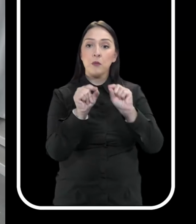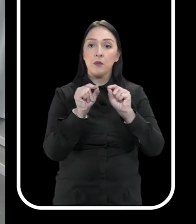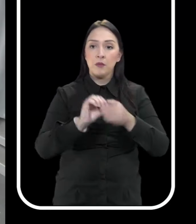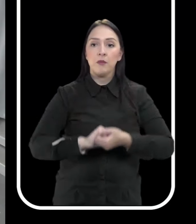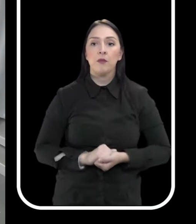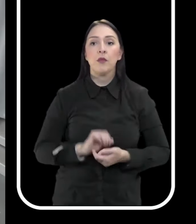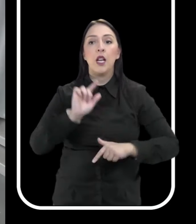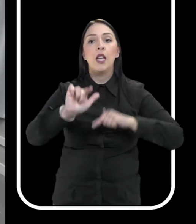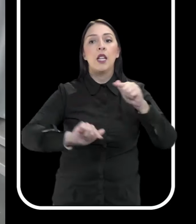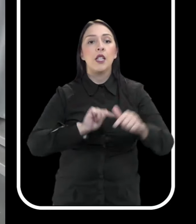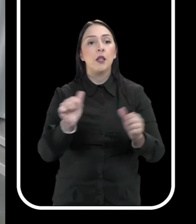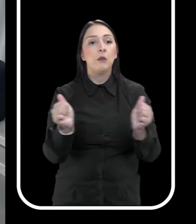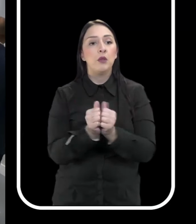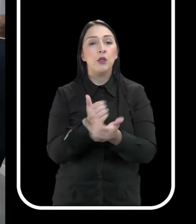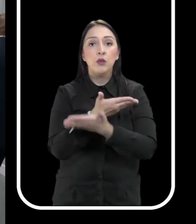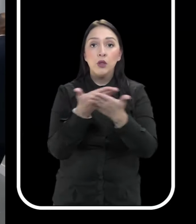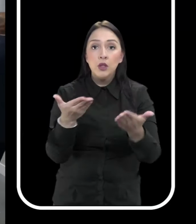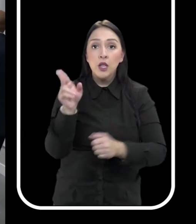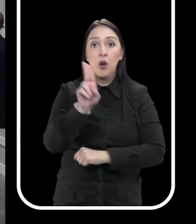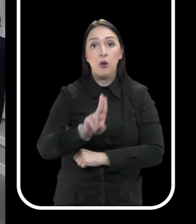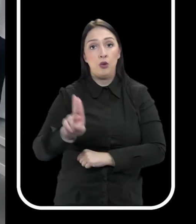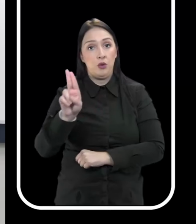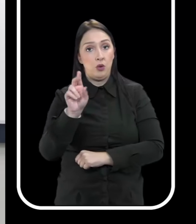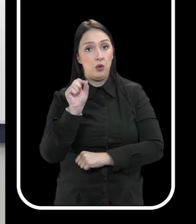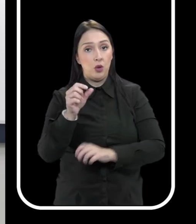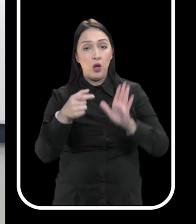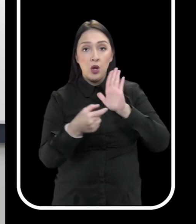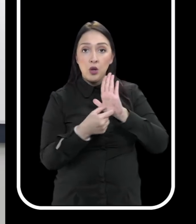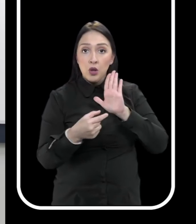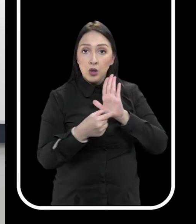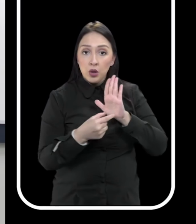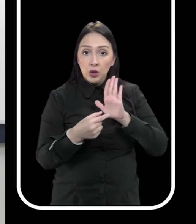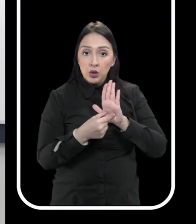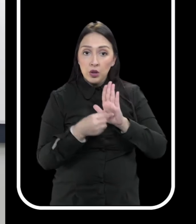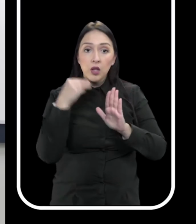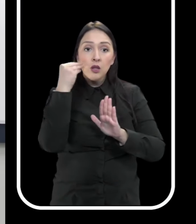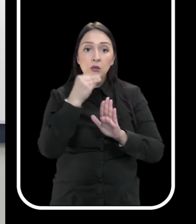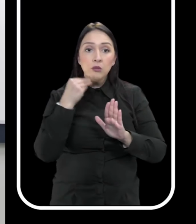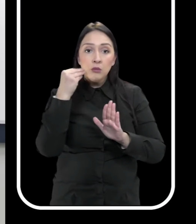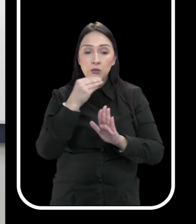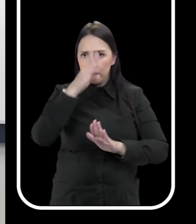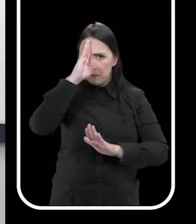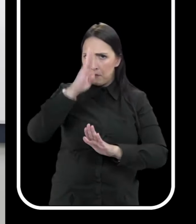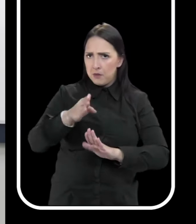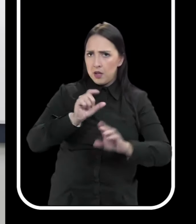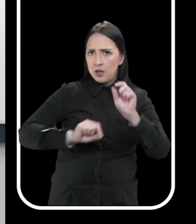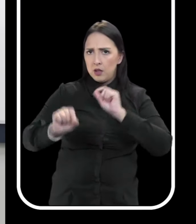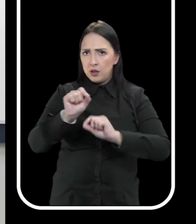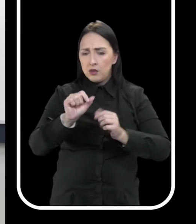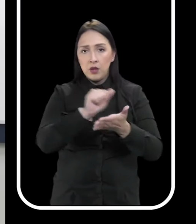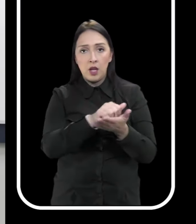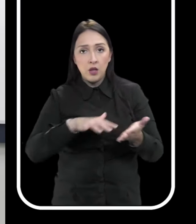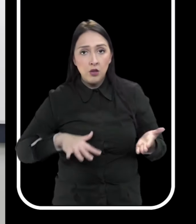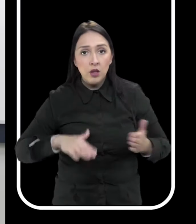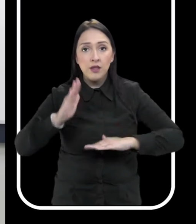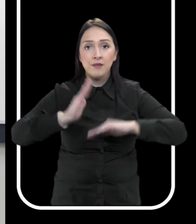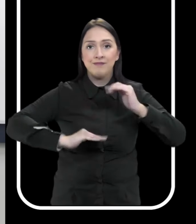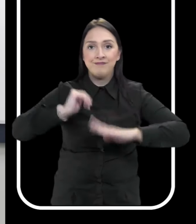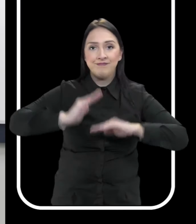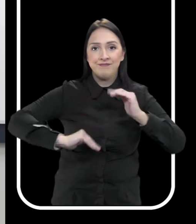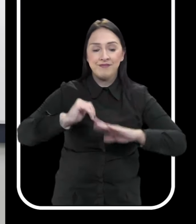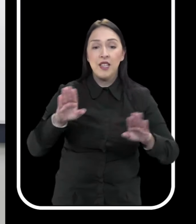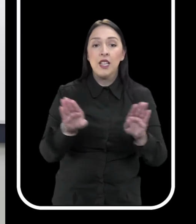aqui é justamente trabalhar com vocês a utilização dos softwares de simulação, principalmente em